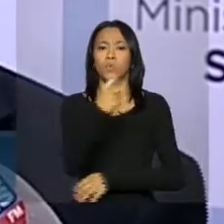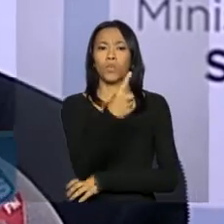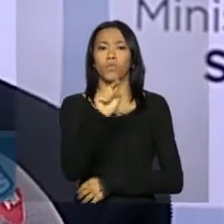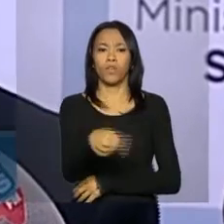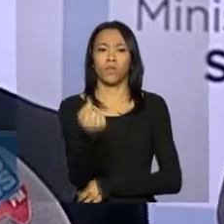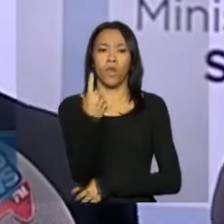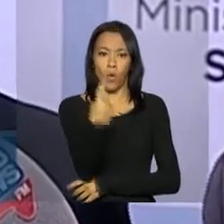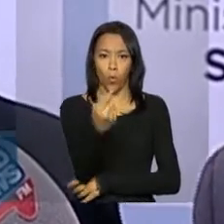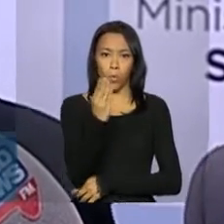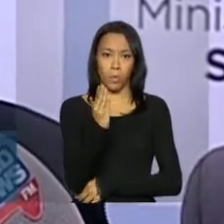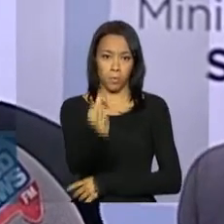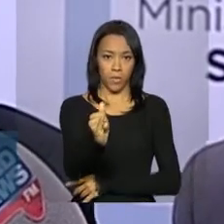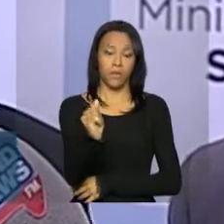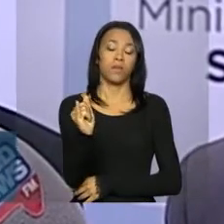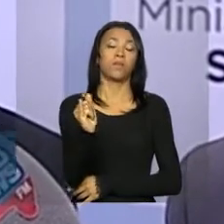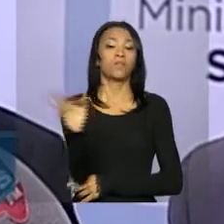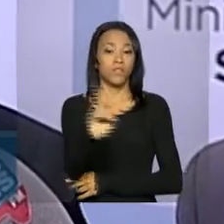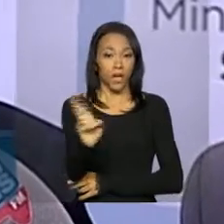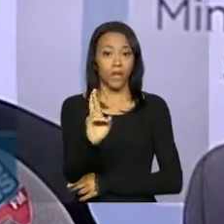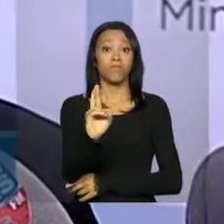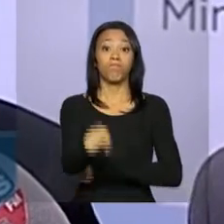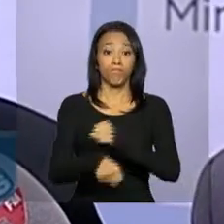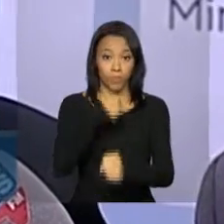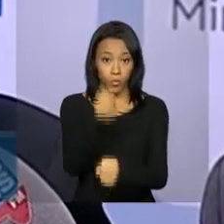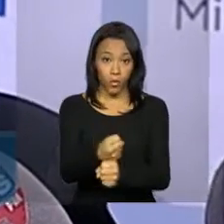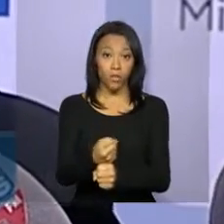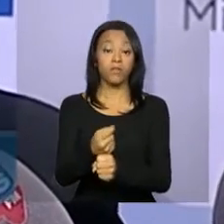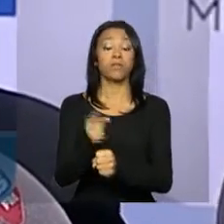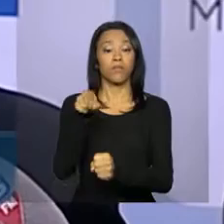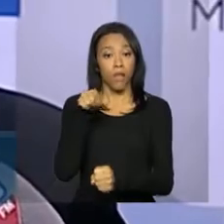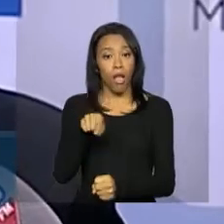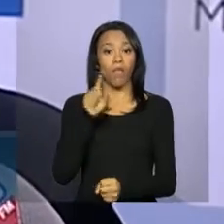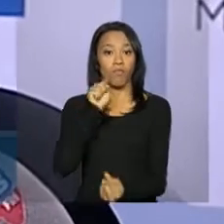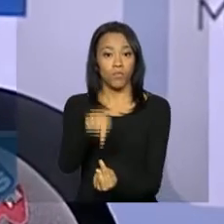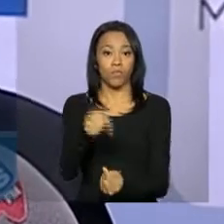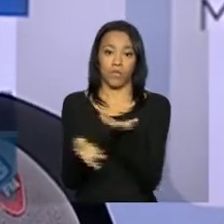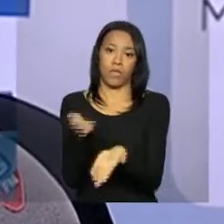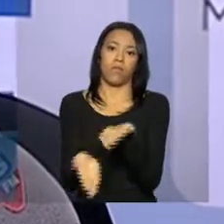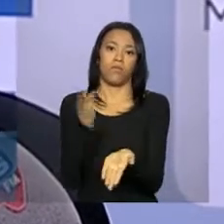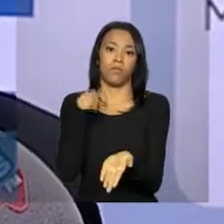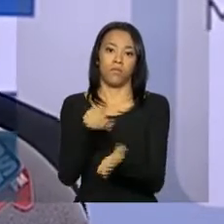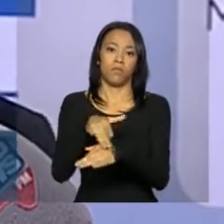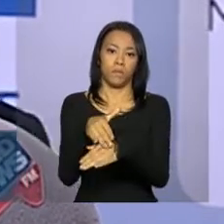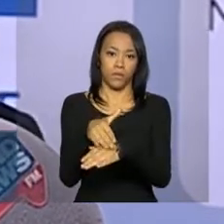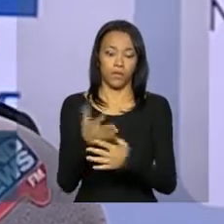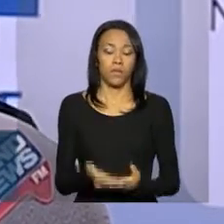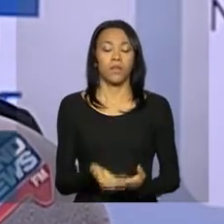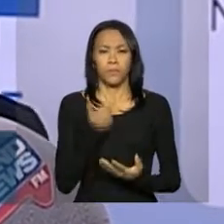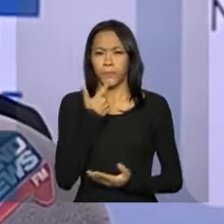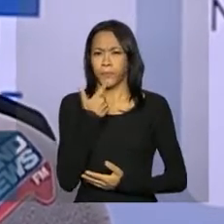1,1 bilhão de reais por ano com o tratamento dessa doença. Recentemente,